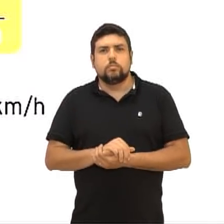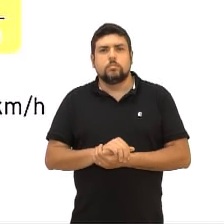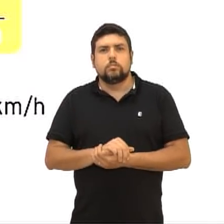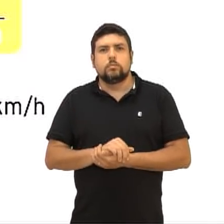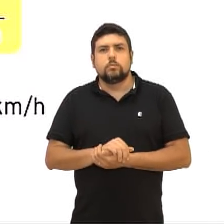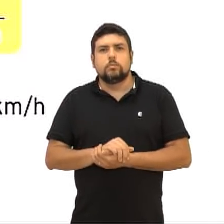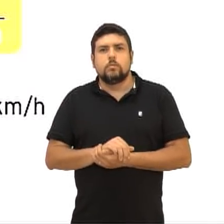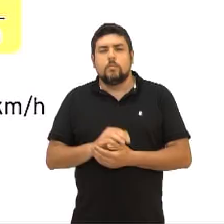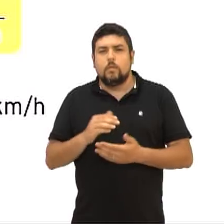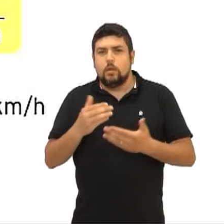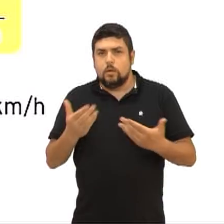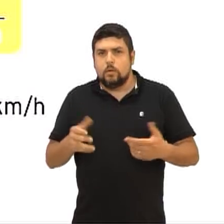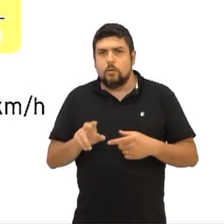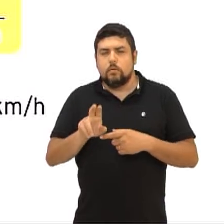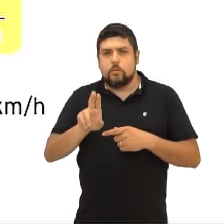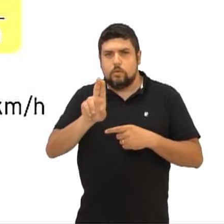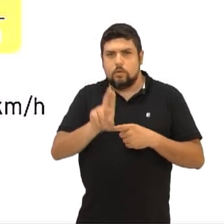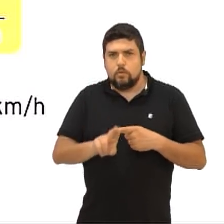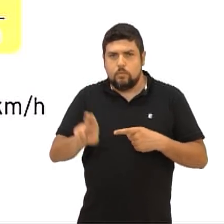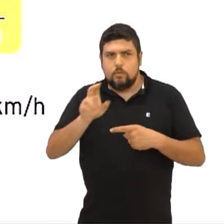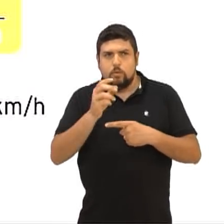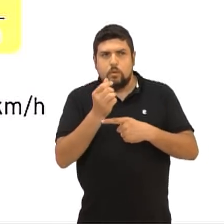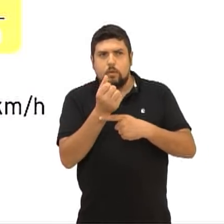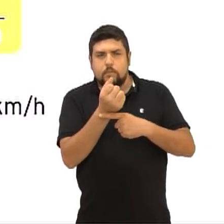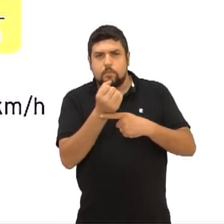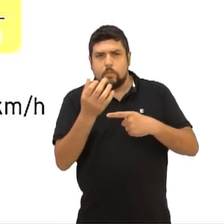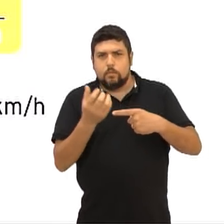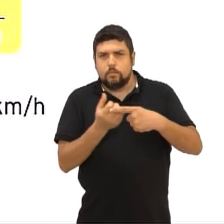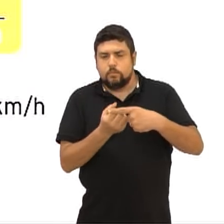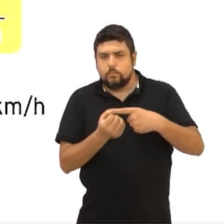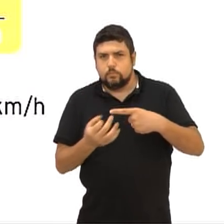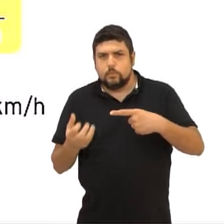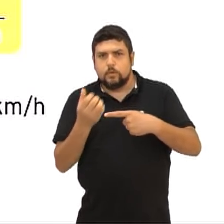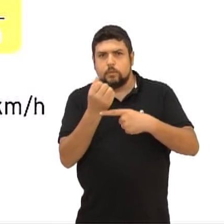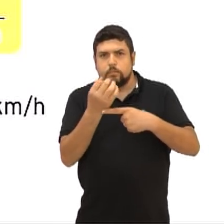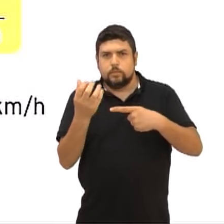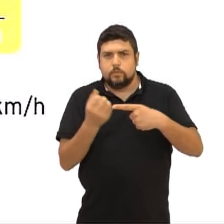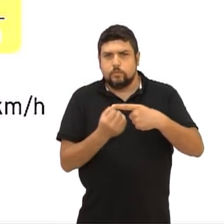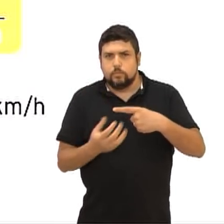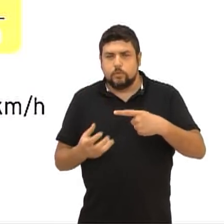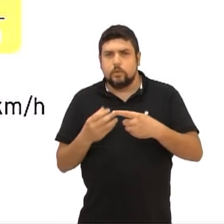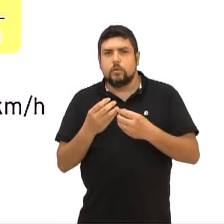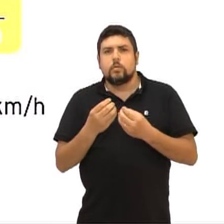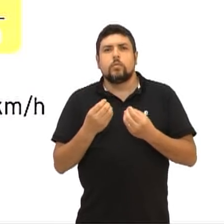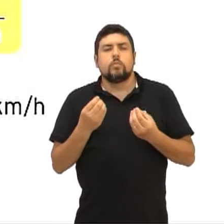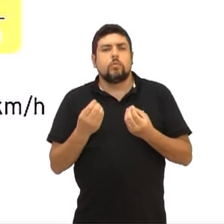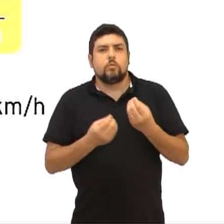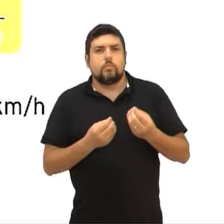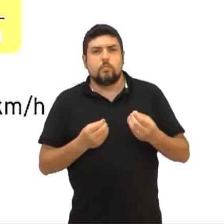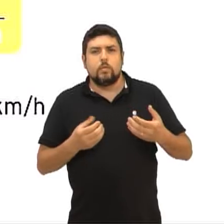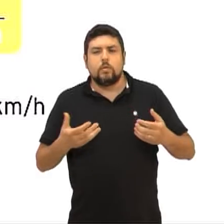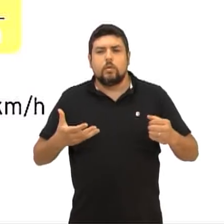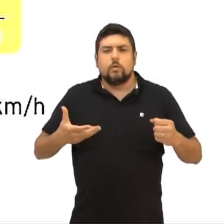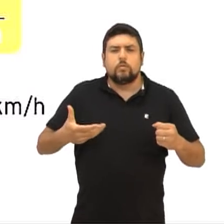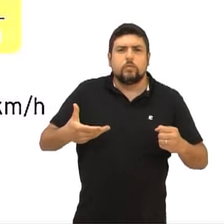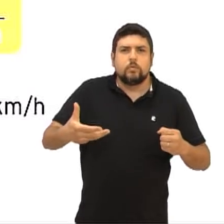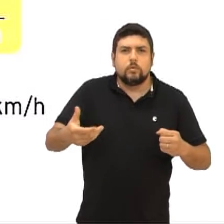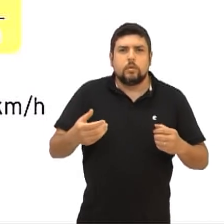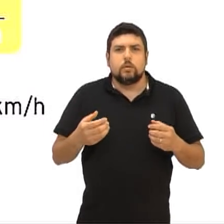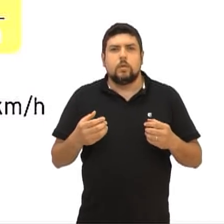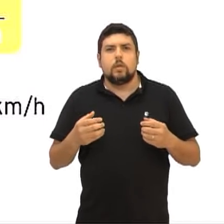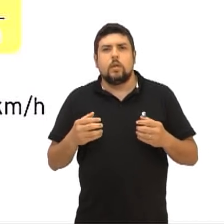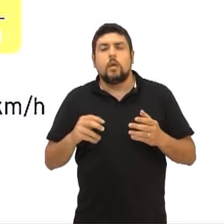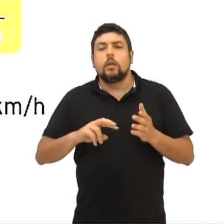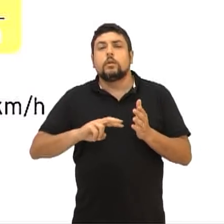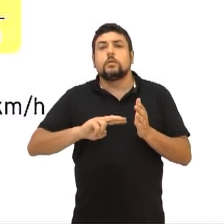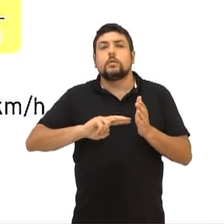Usando a identificação, a forma de você descrever velocidade média, você teria